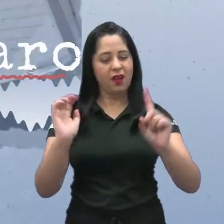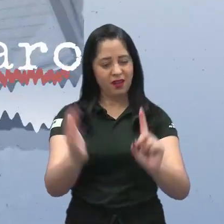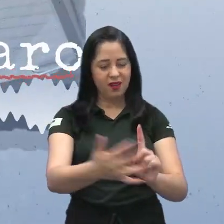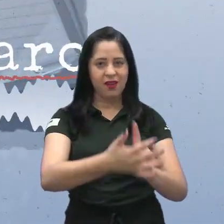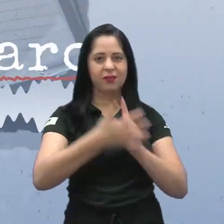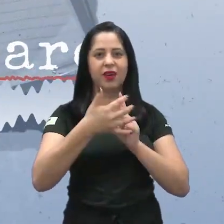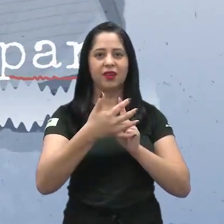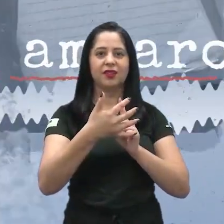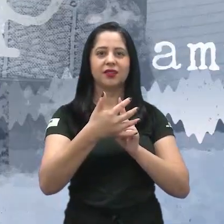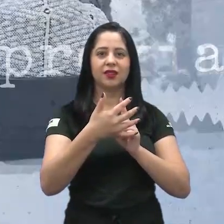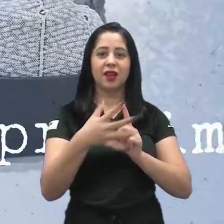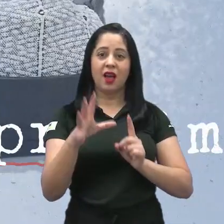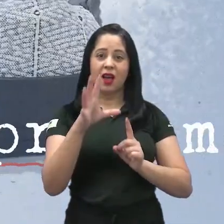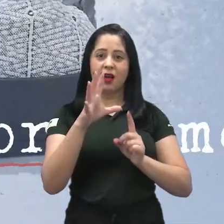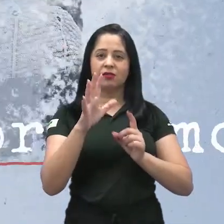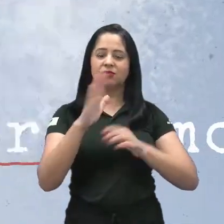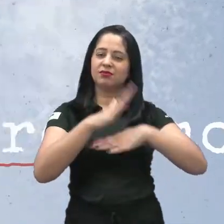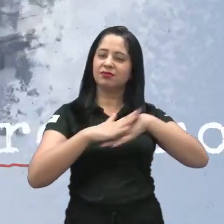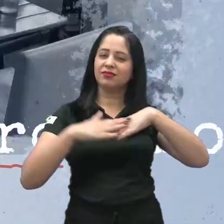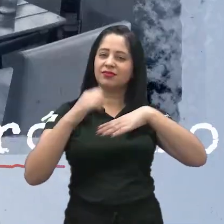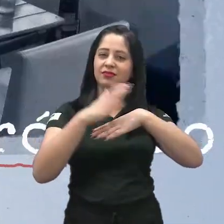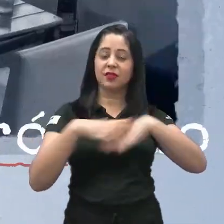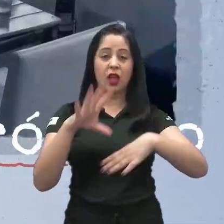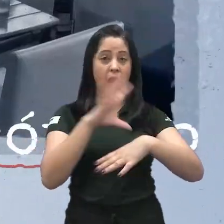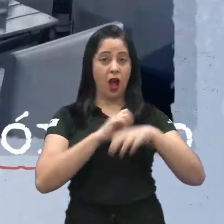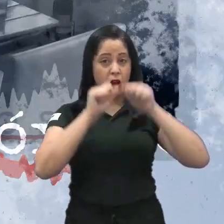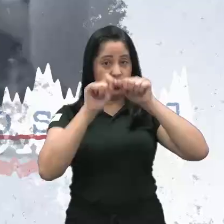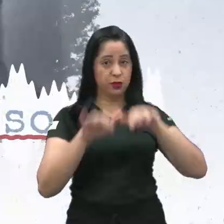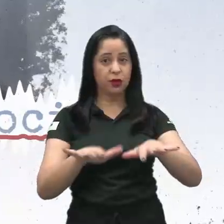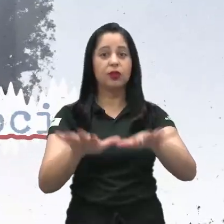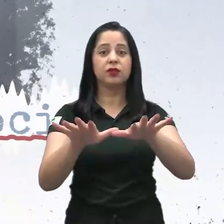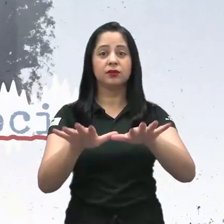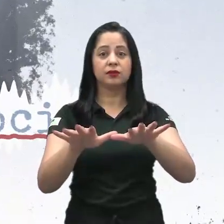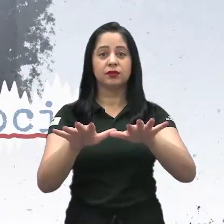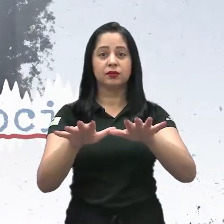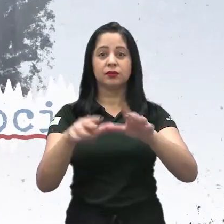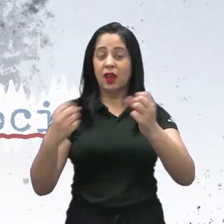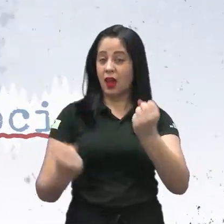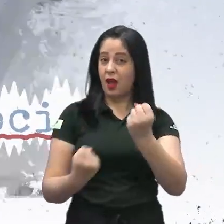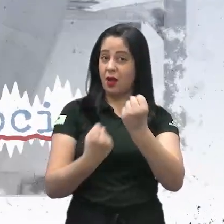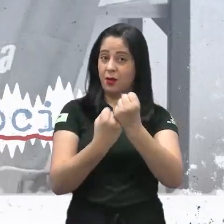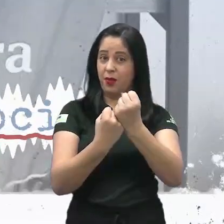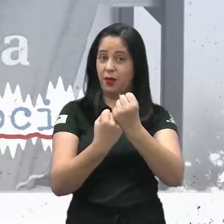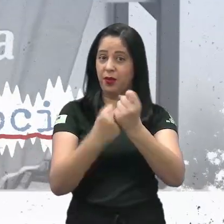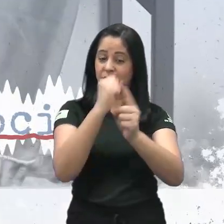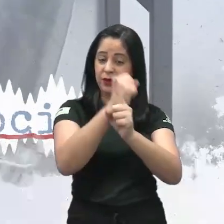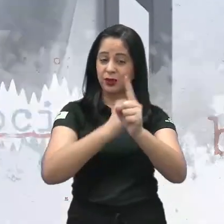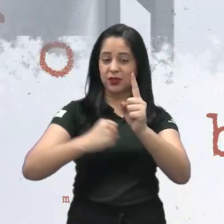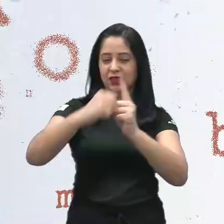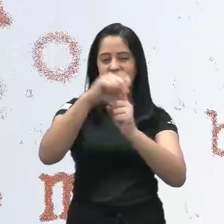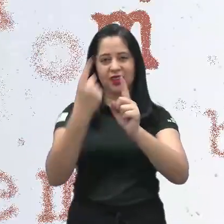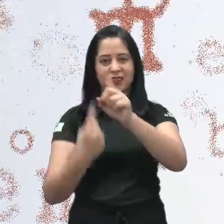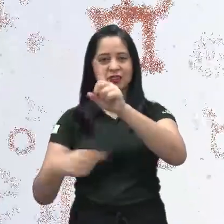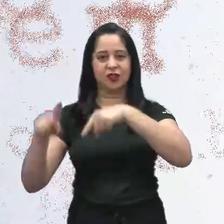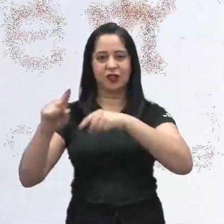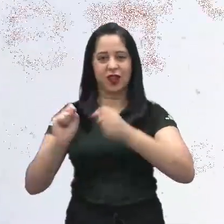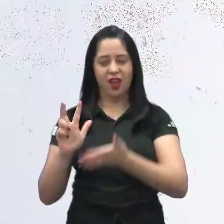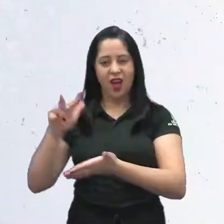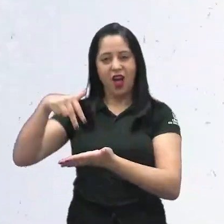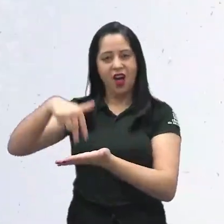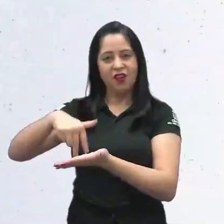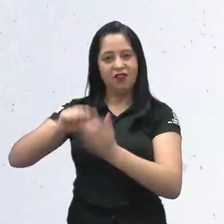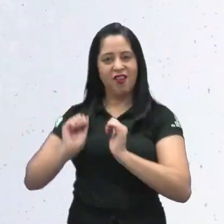solidariedade, amparo, compaixão, amor ao próximo, assistência, desenvolvimento